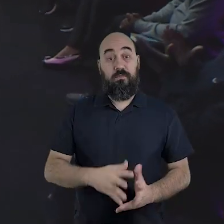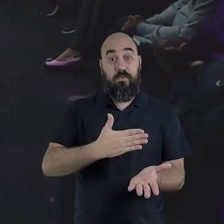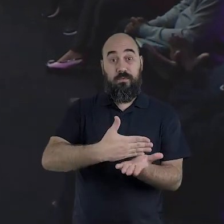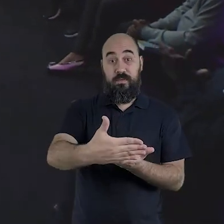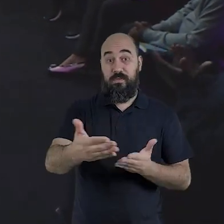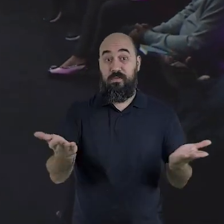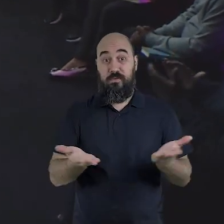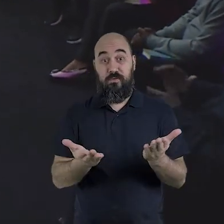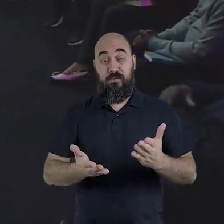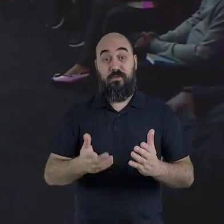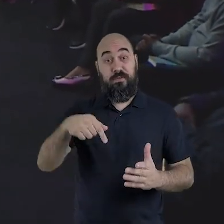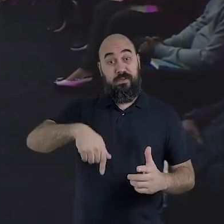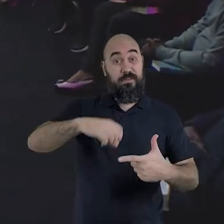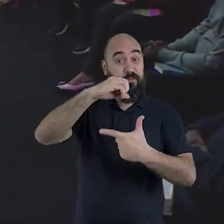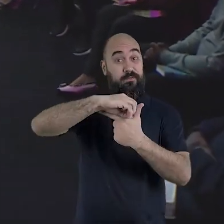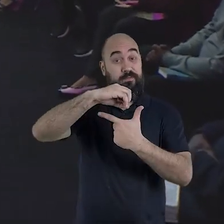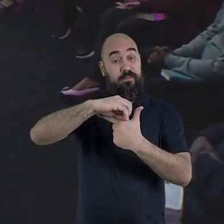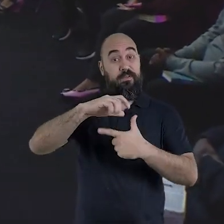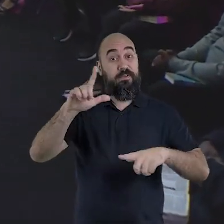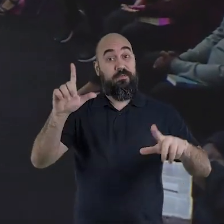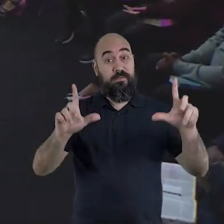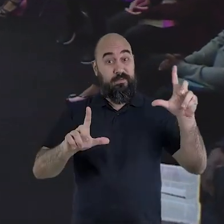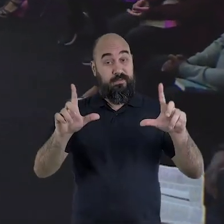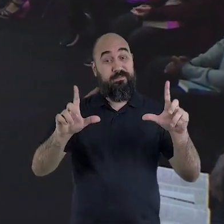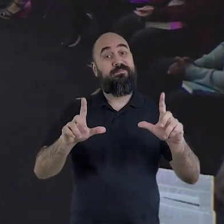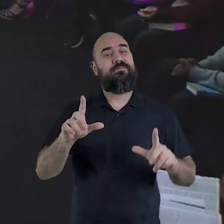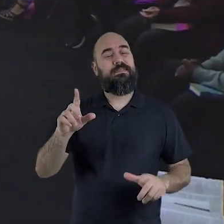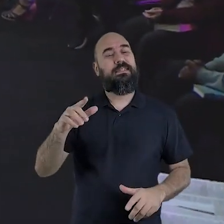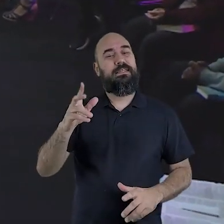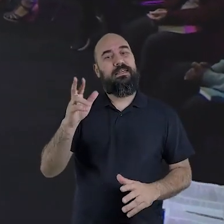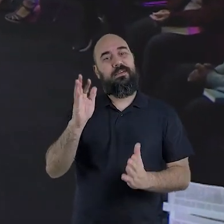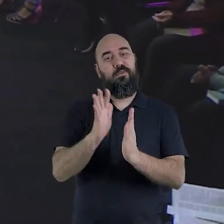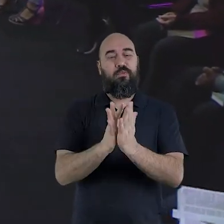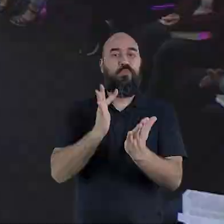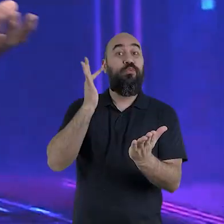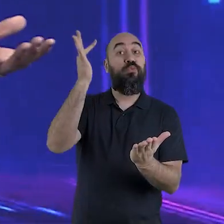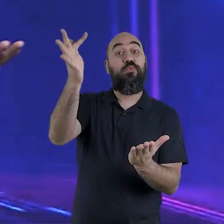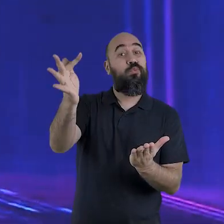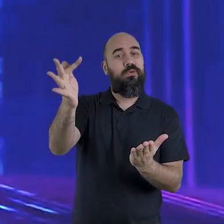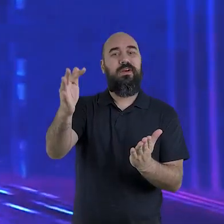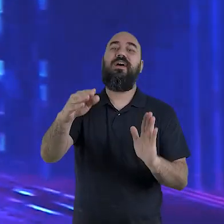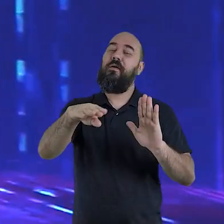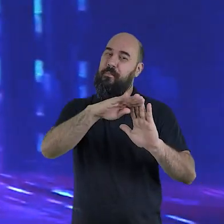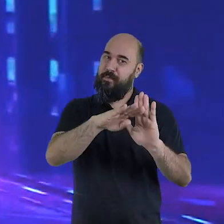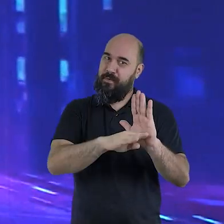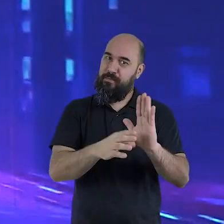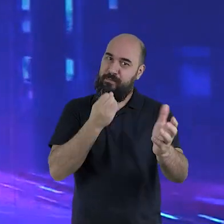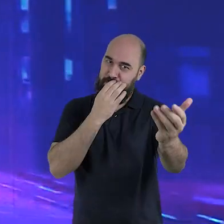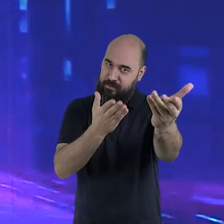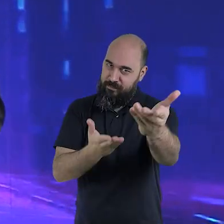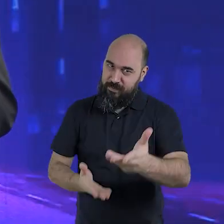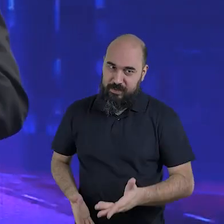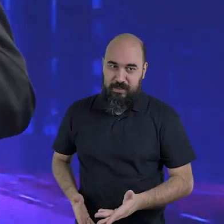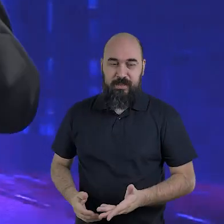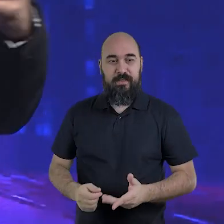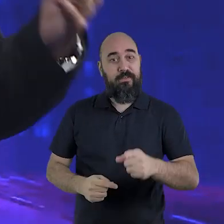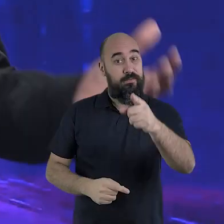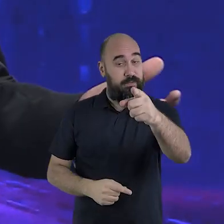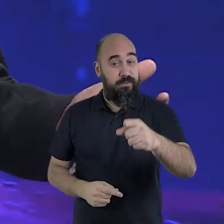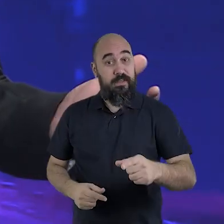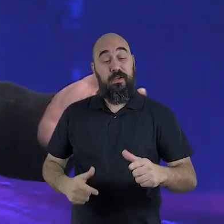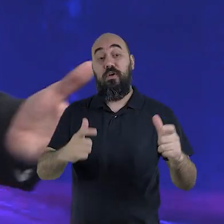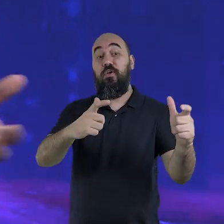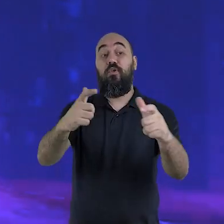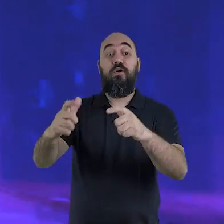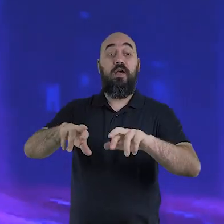Começa agora na tela da TV Novo Tempo mais um programa A Arena do Futuro. Seja bem-vindo, seja bem-vinda você dos mais